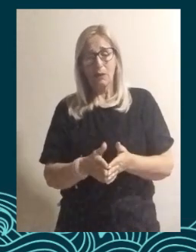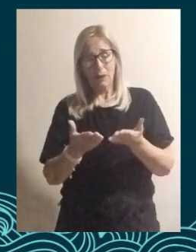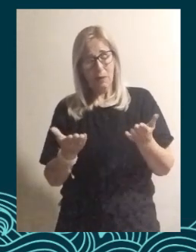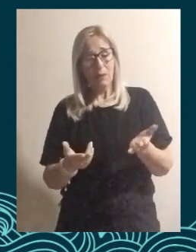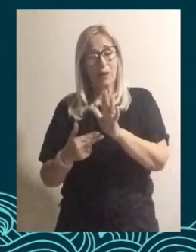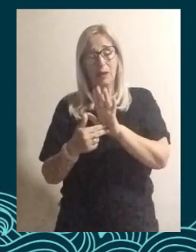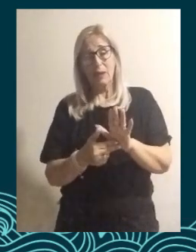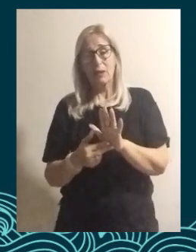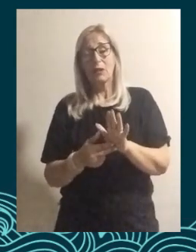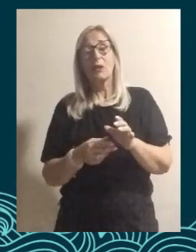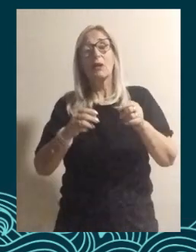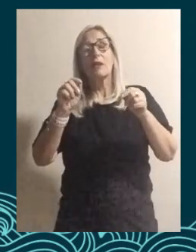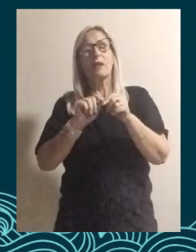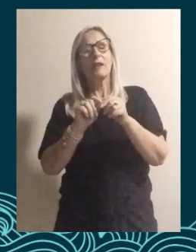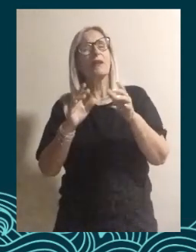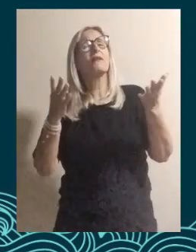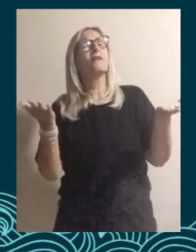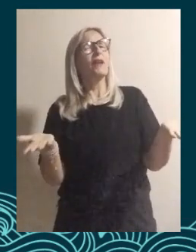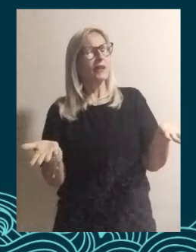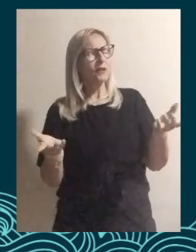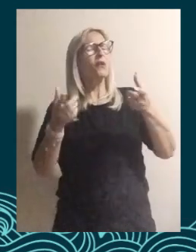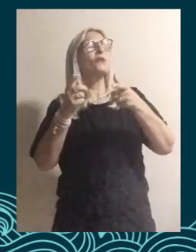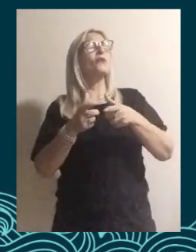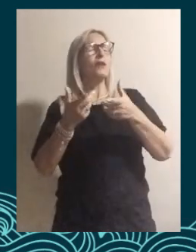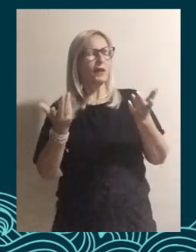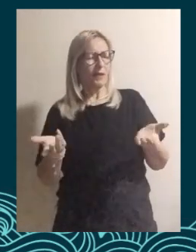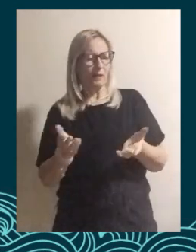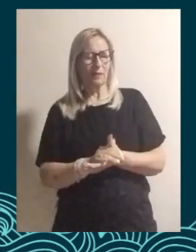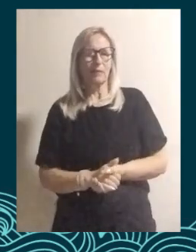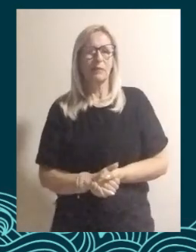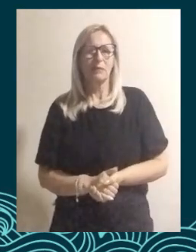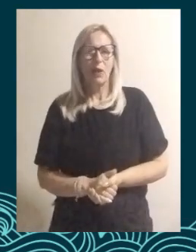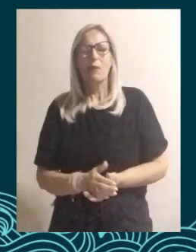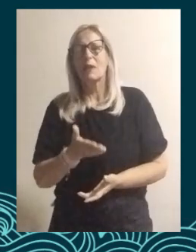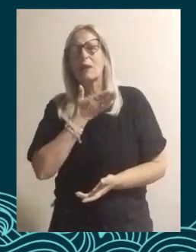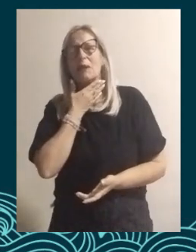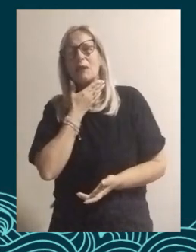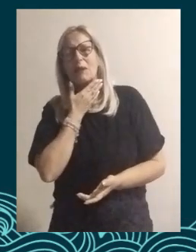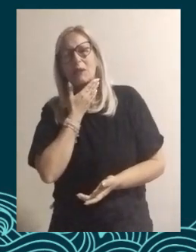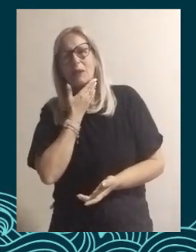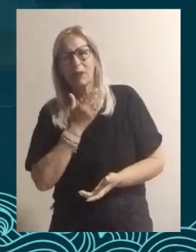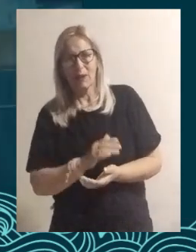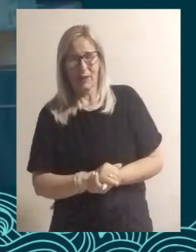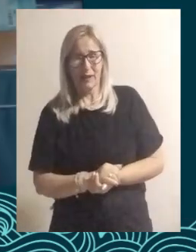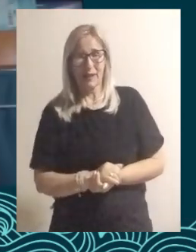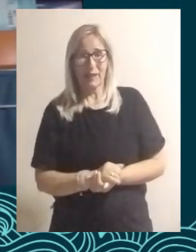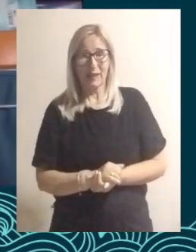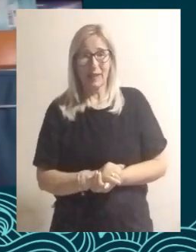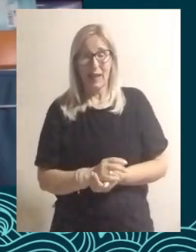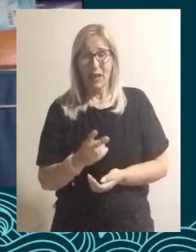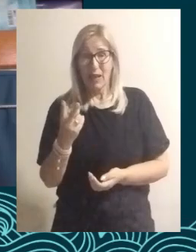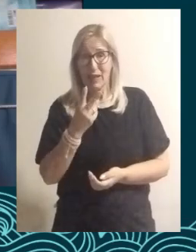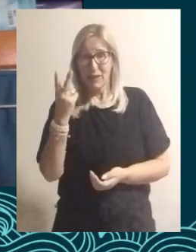passar a palavra para você e saber o que você tem aprontado, onde você está e começar esse Legal. bate-papo. Eu